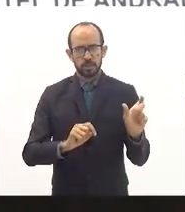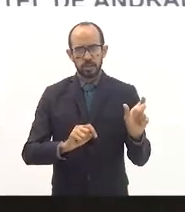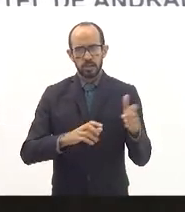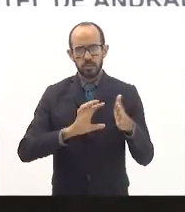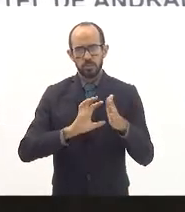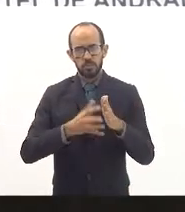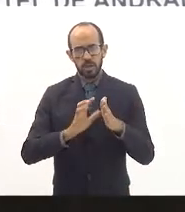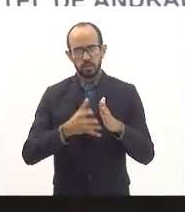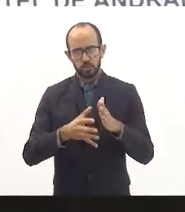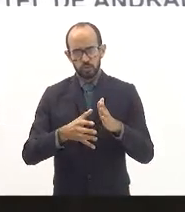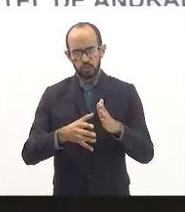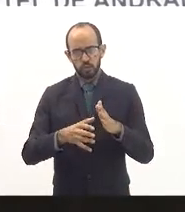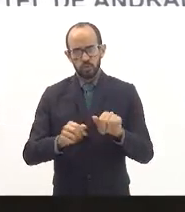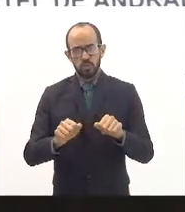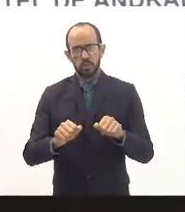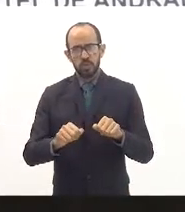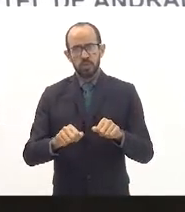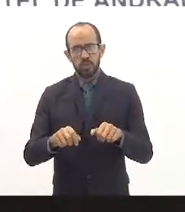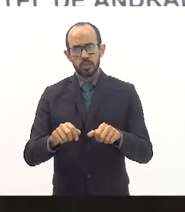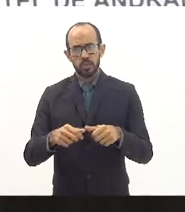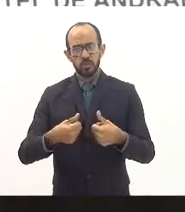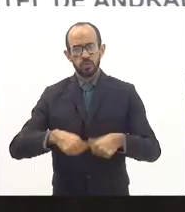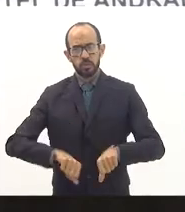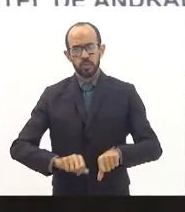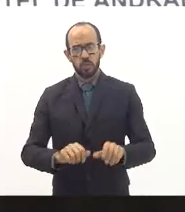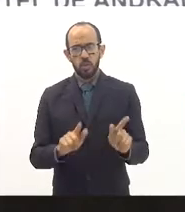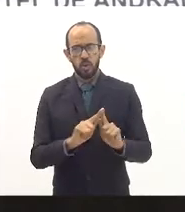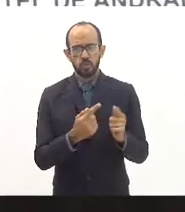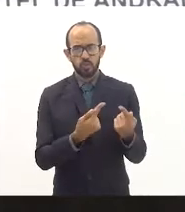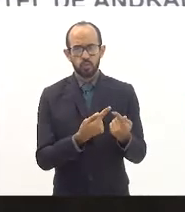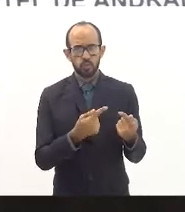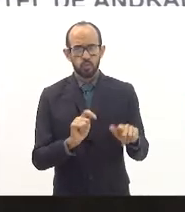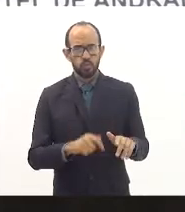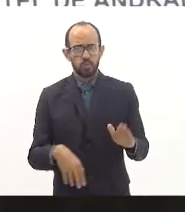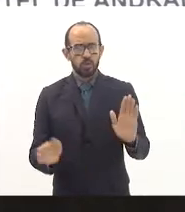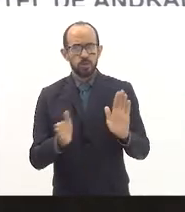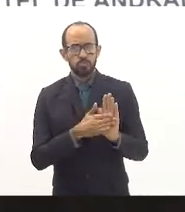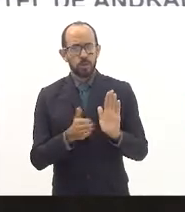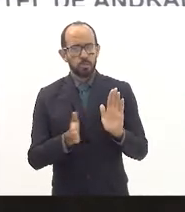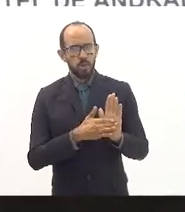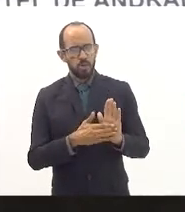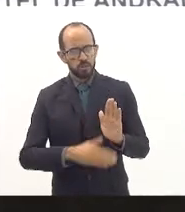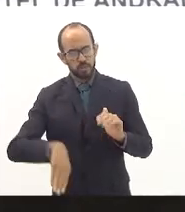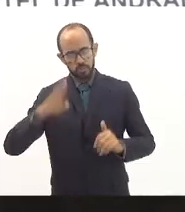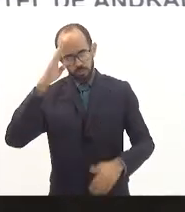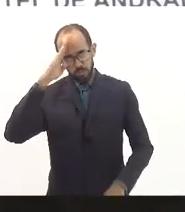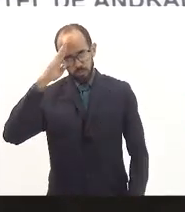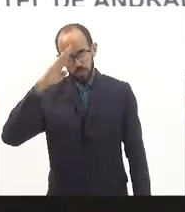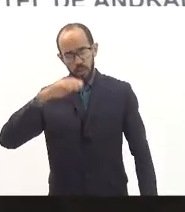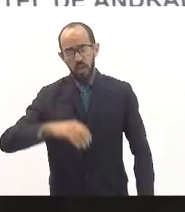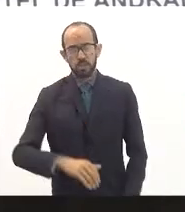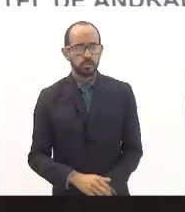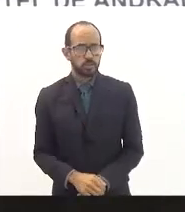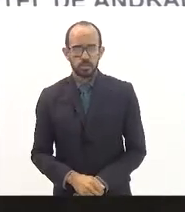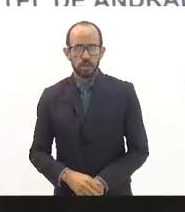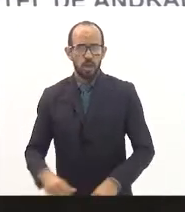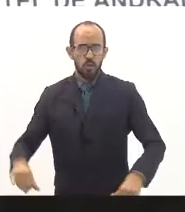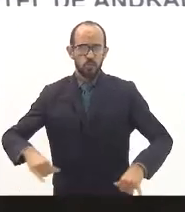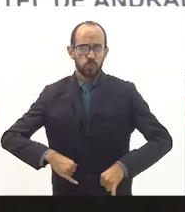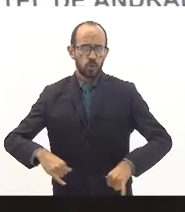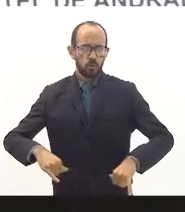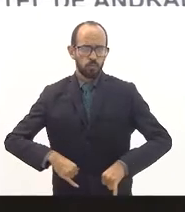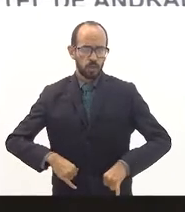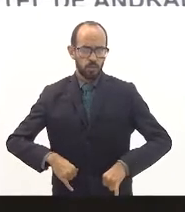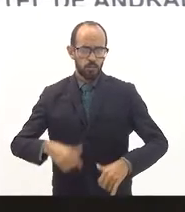nas mãos do grupo dócil aos propósitos da ditadura. A dor pela perda